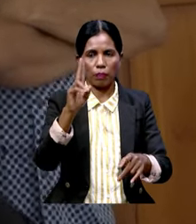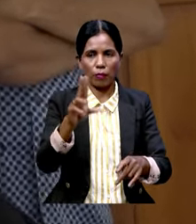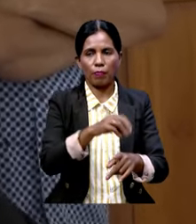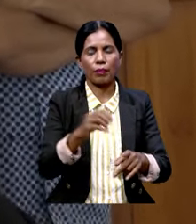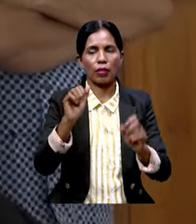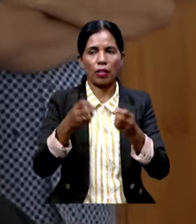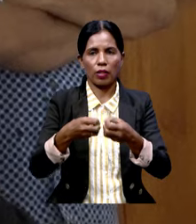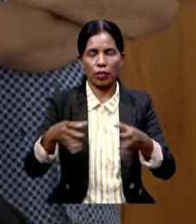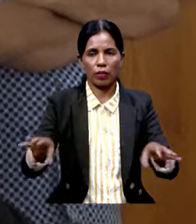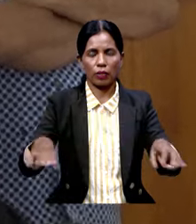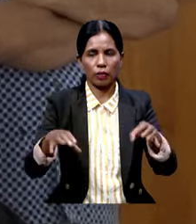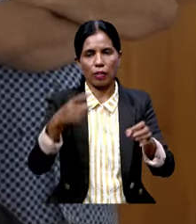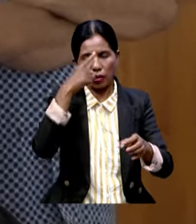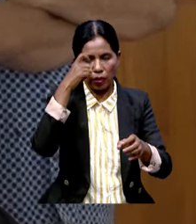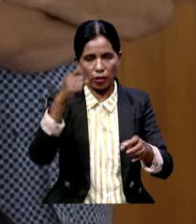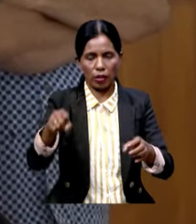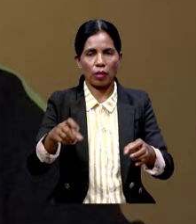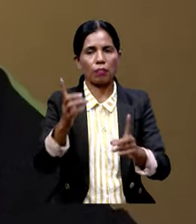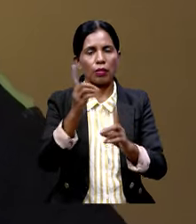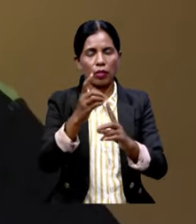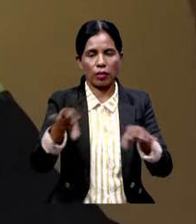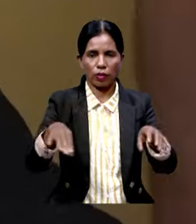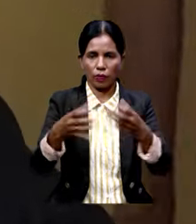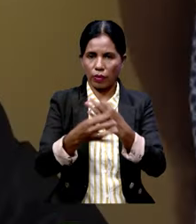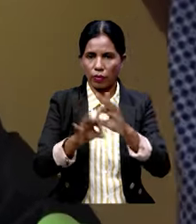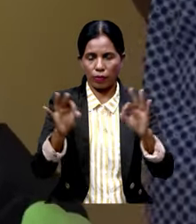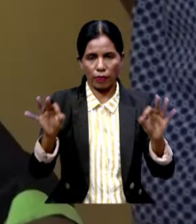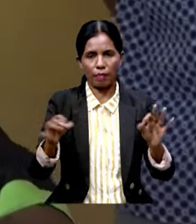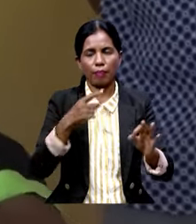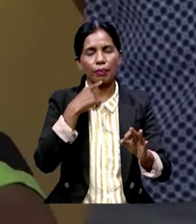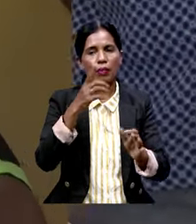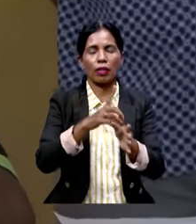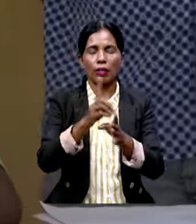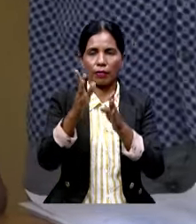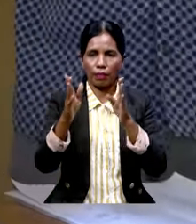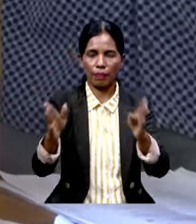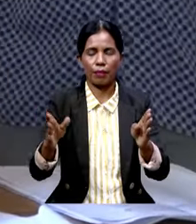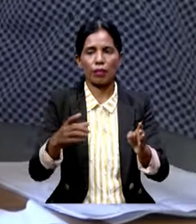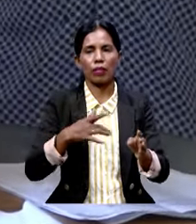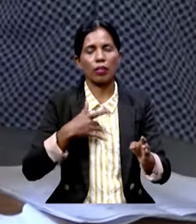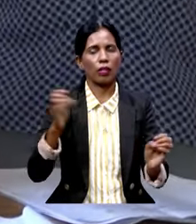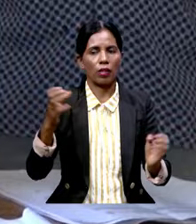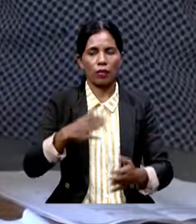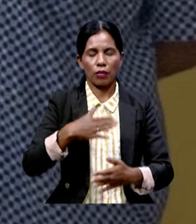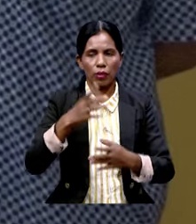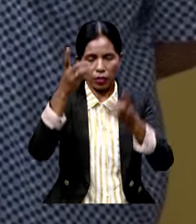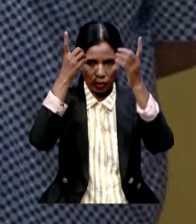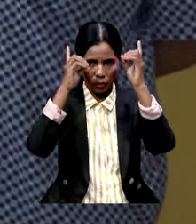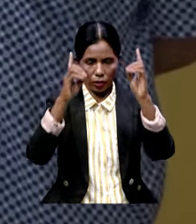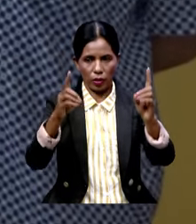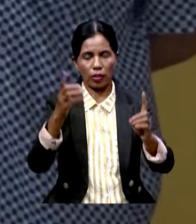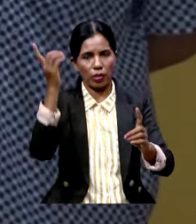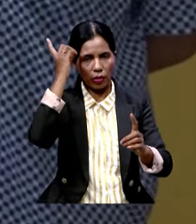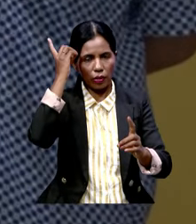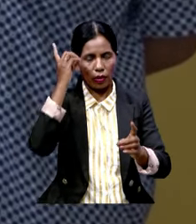tem que lakon serviço ho razão contrato terminau na. Funcionário contratado Nuno Alves da Silva lamenta tebes ho decisão, né? No